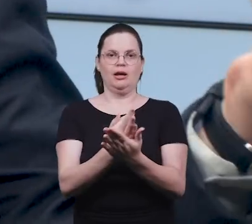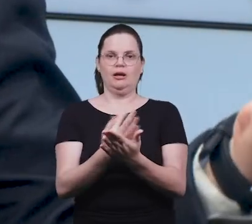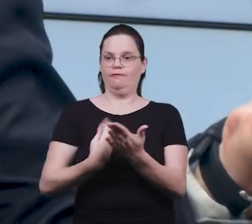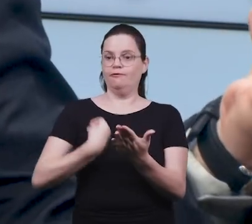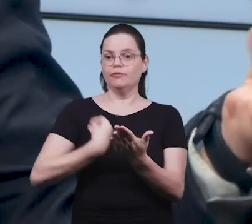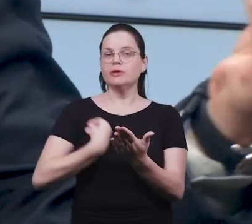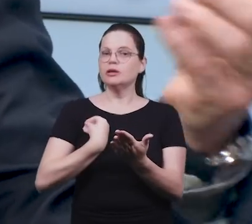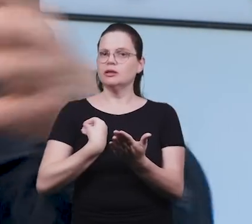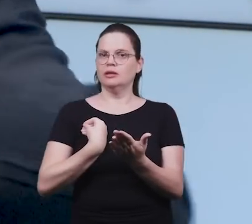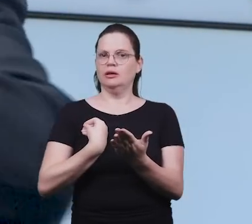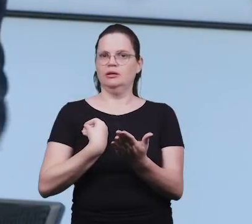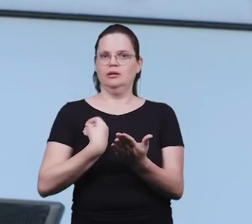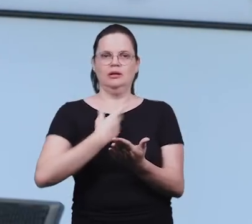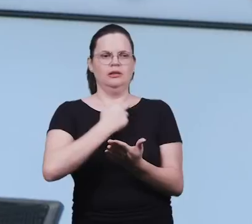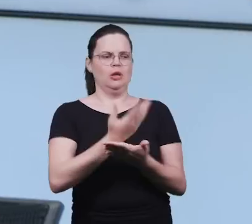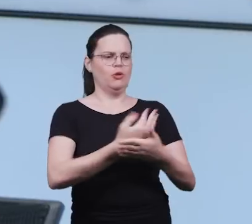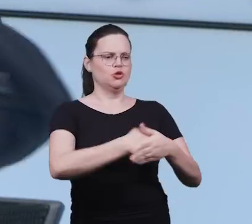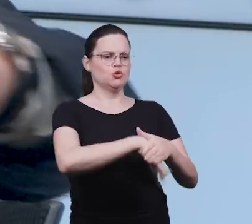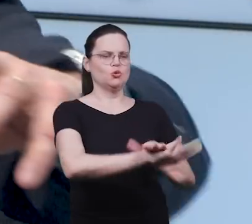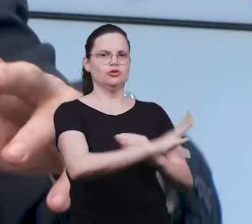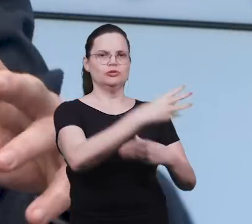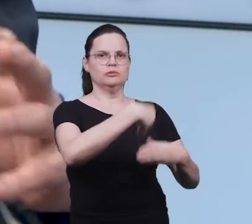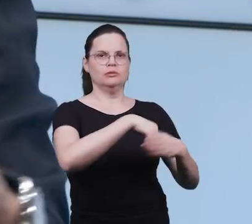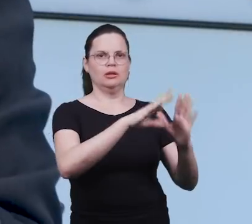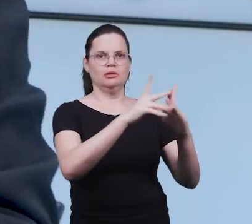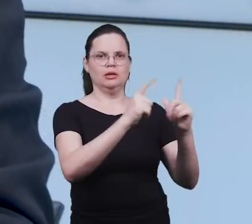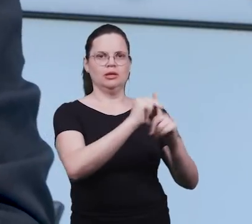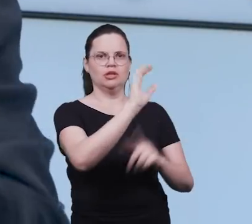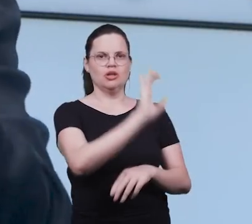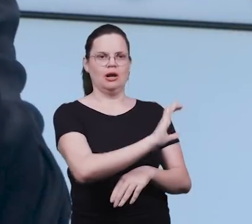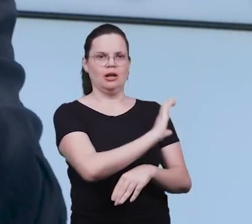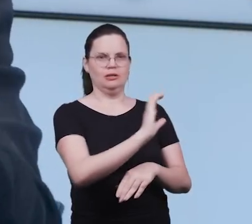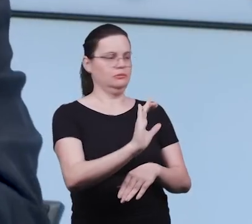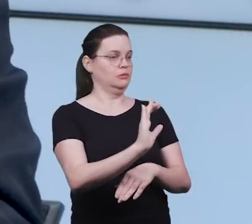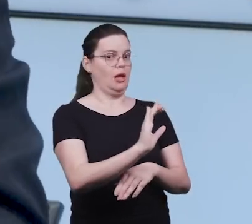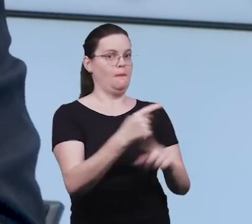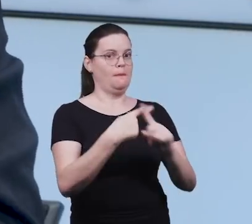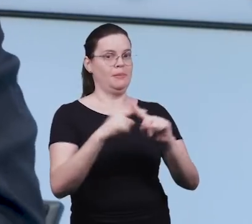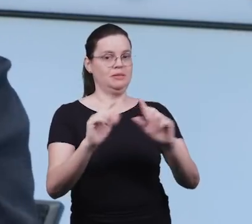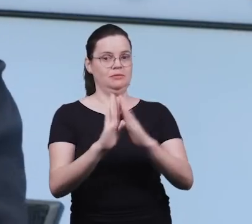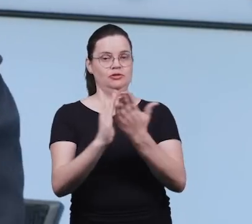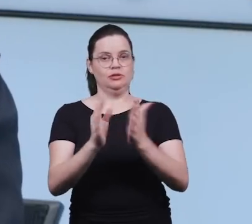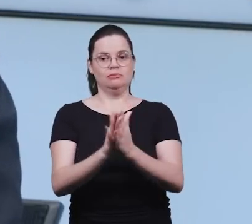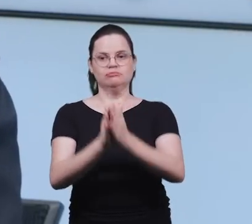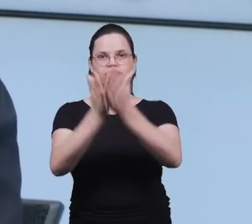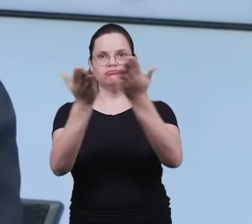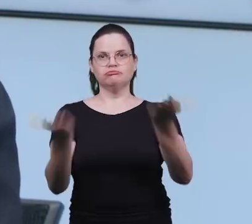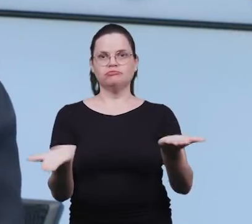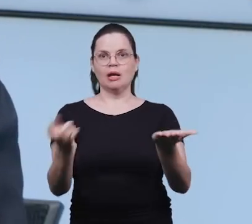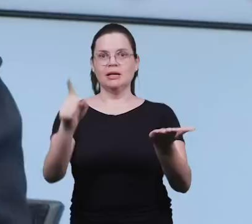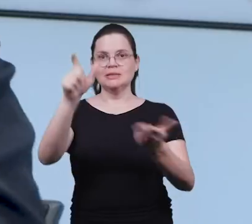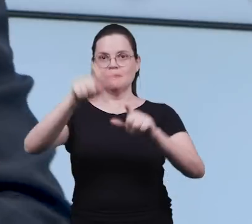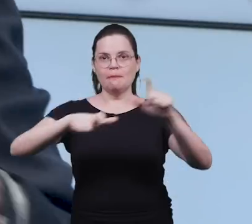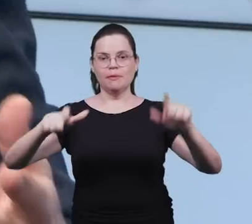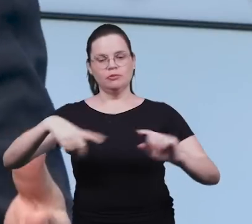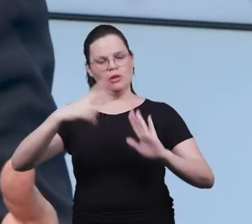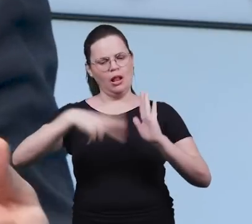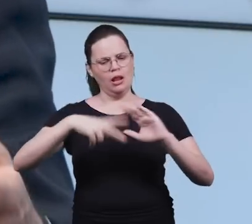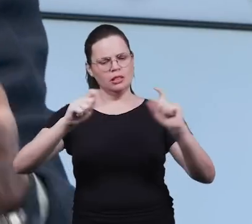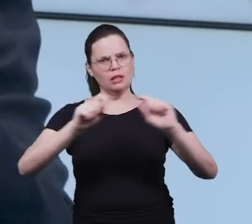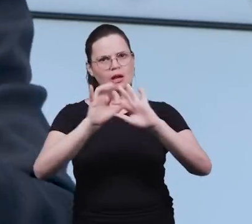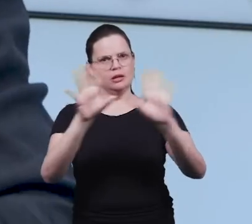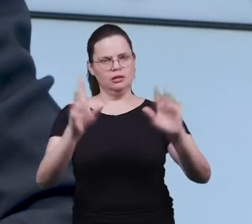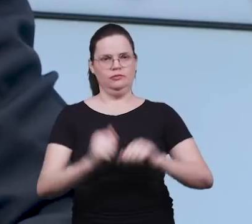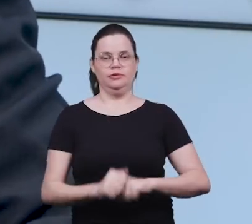grupo privilegiado, ela tem que estar aberta a todos. Então isso é um outro pilar. E depois a salvação pela